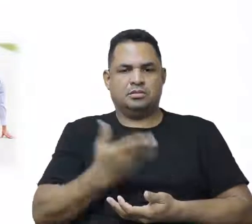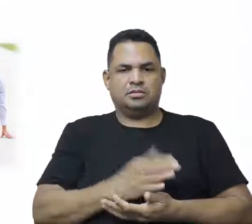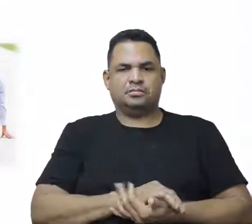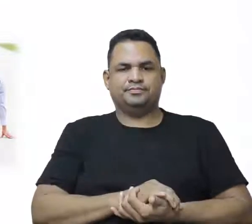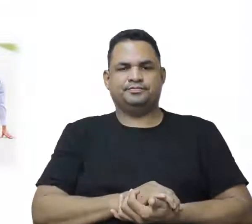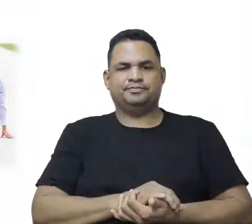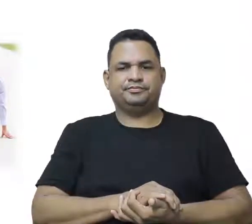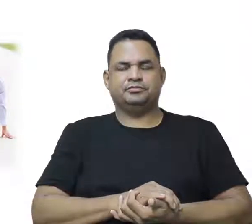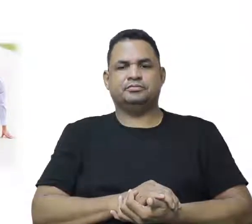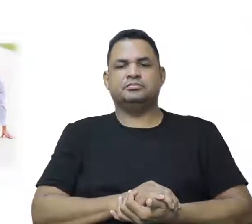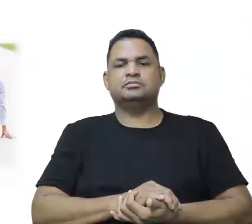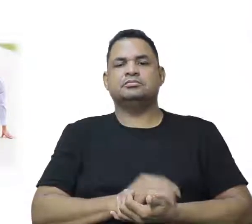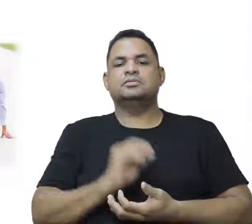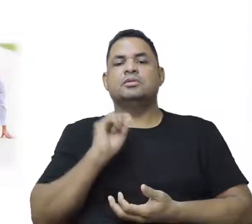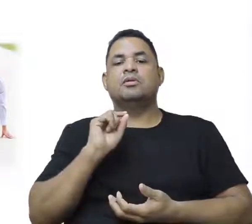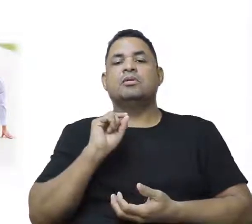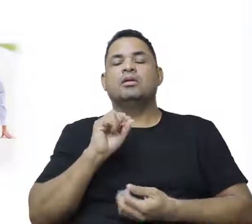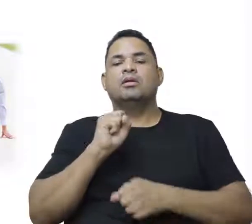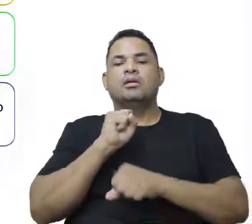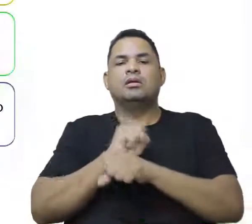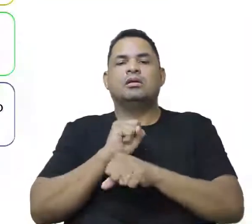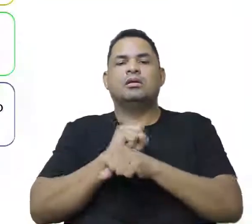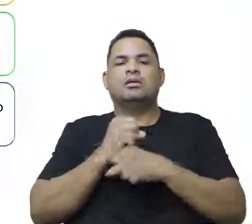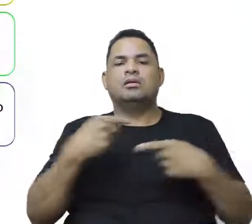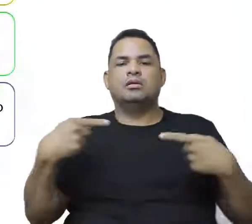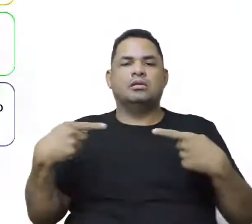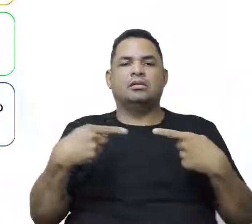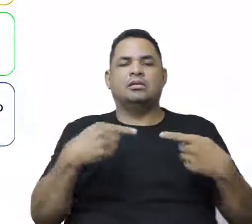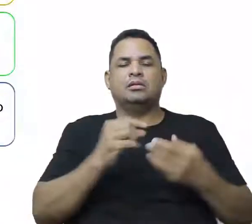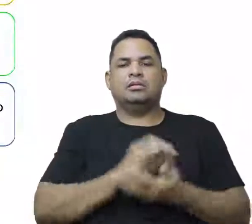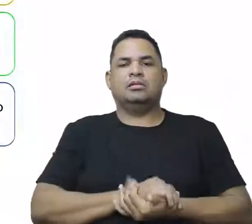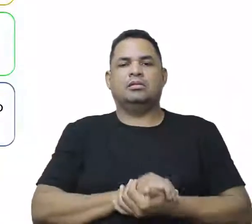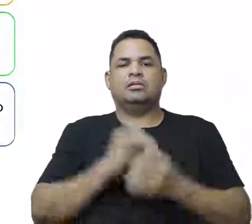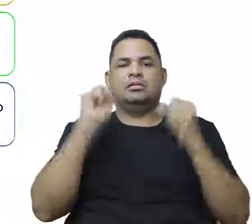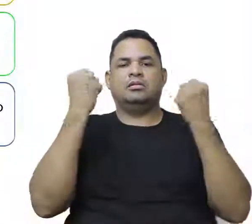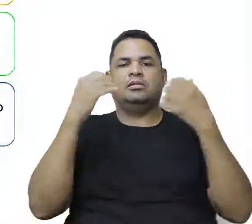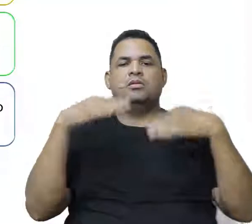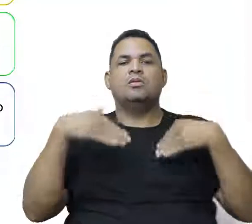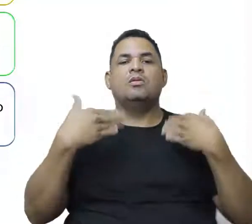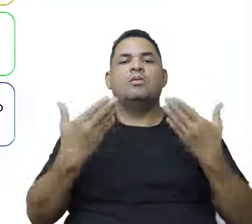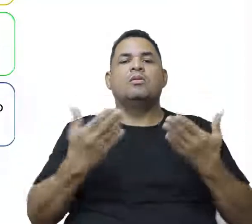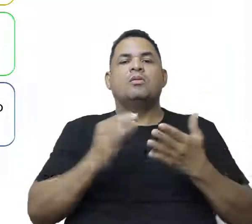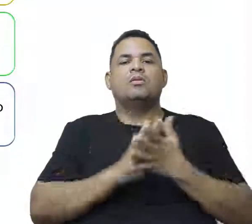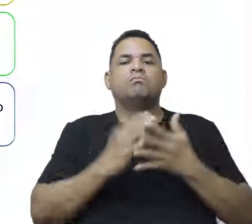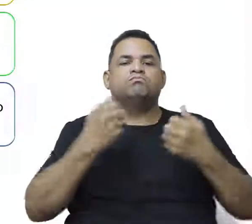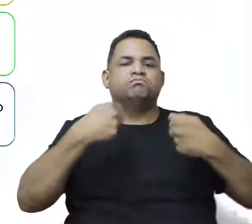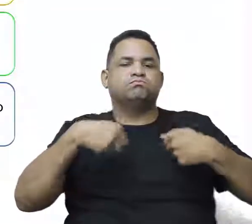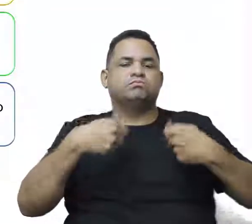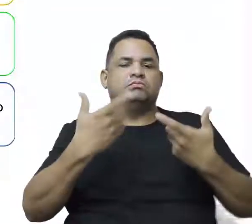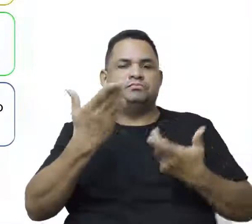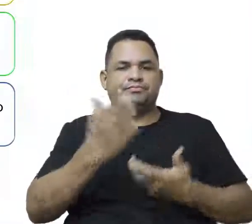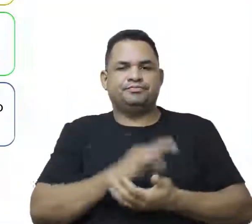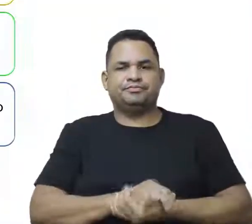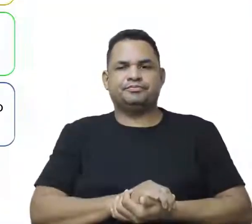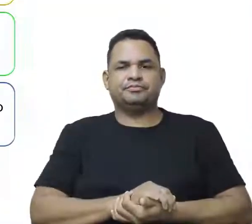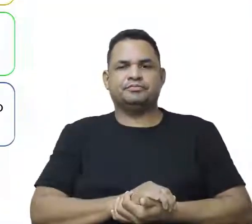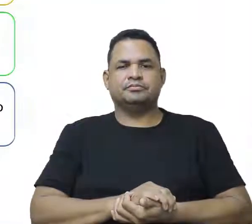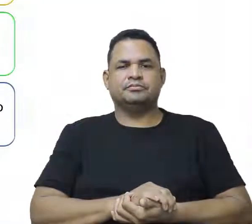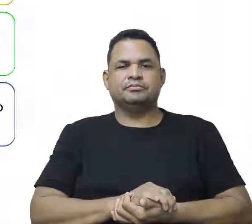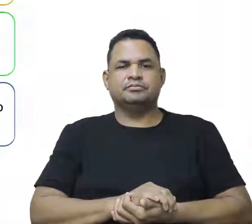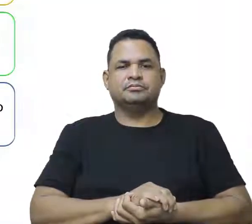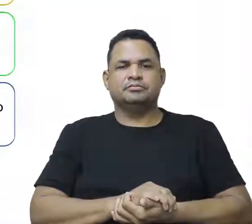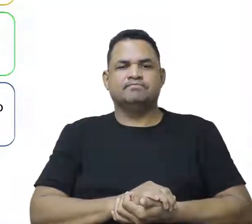isso. O que se espera relacionado à educação física? Qual que é a competência, professora Íris?